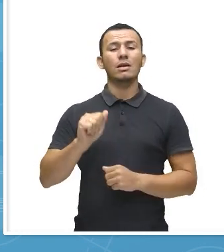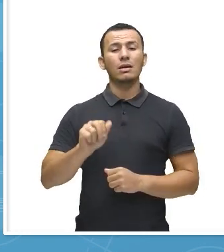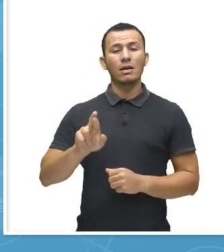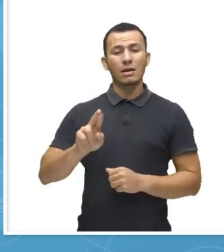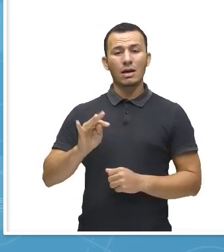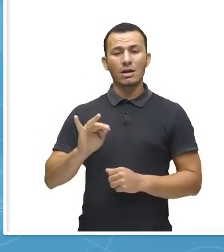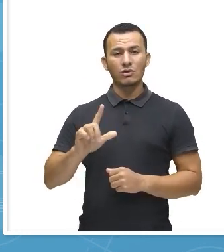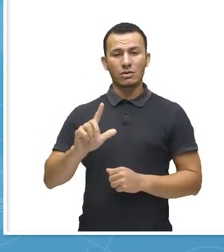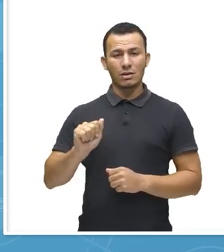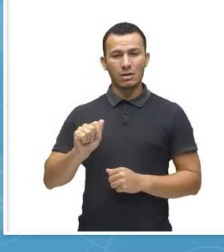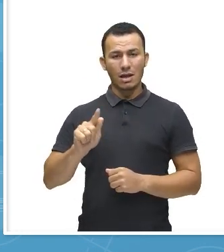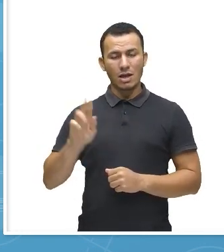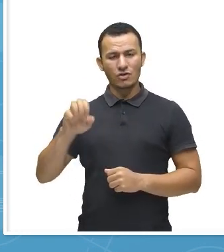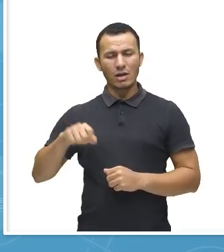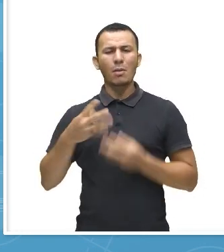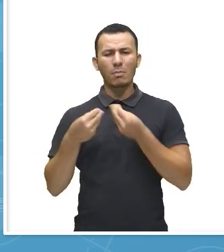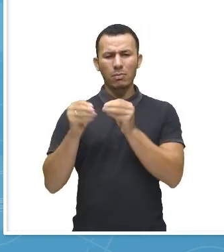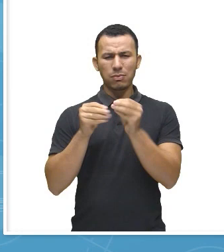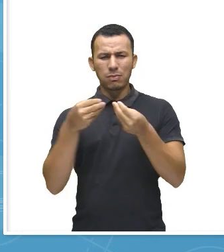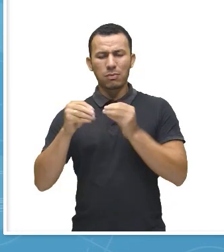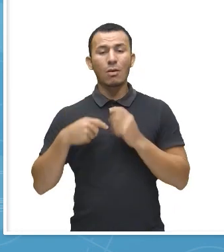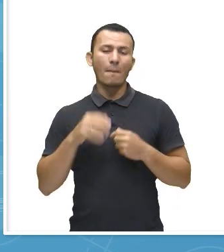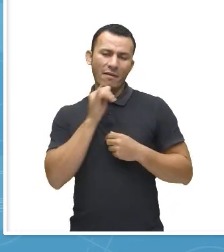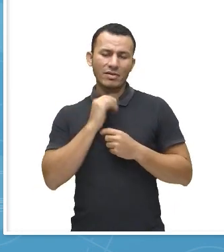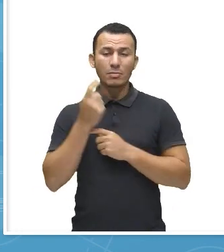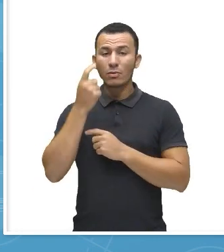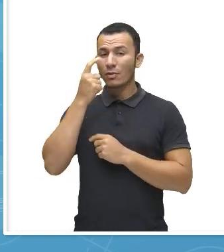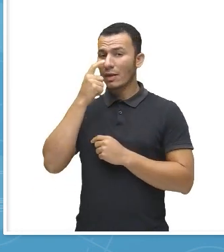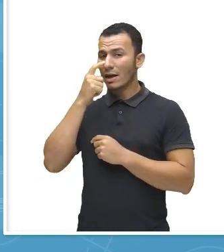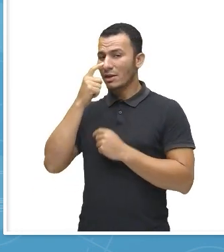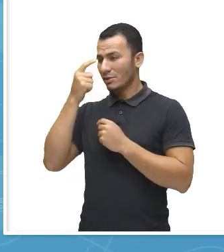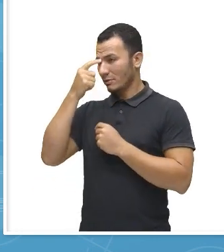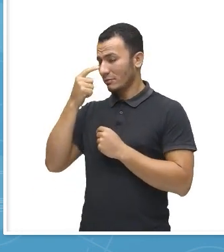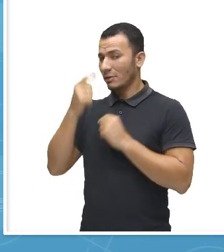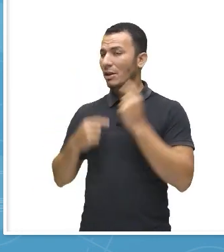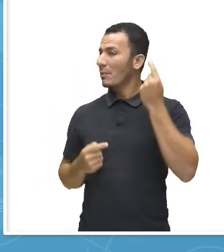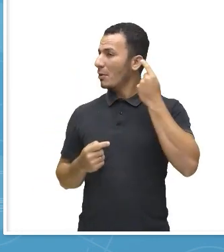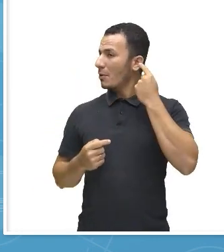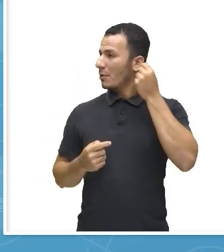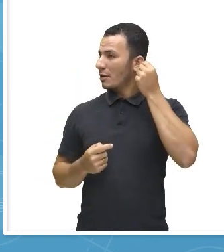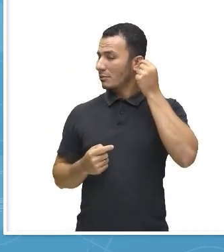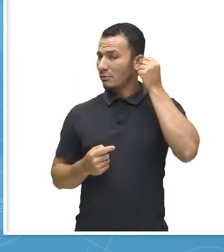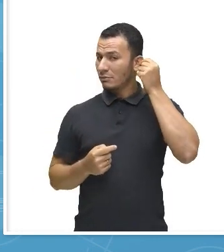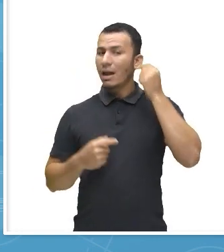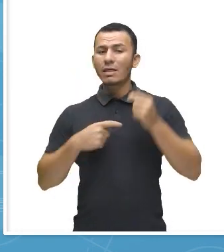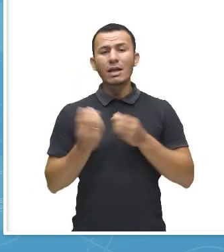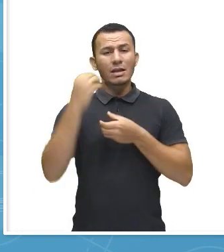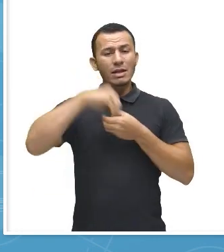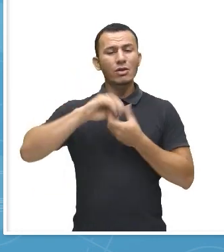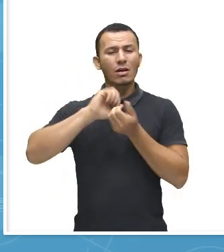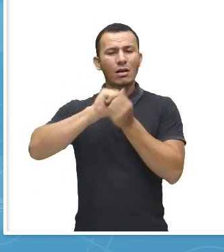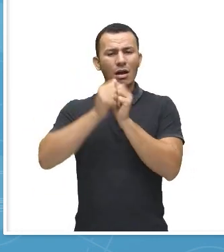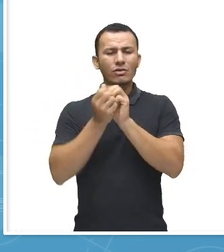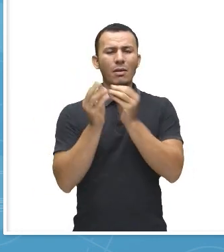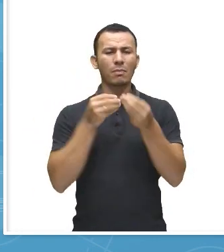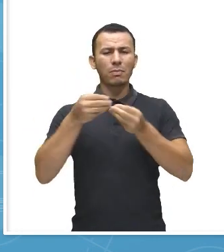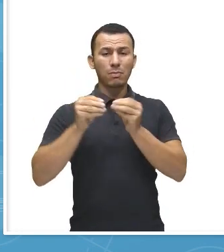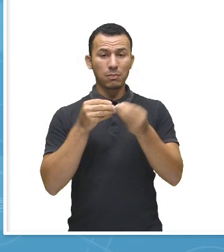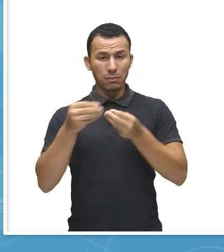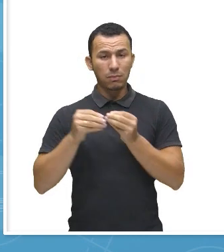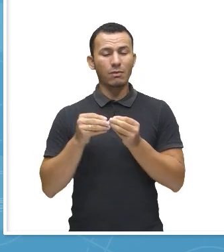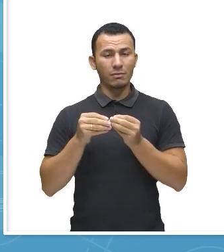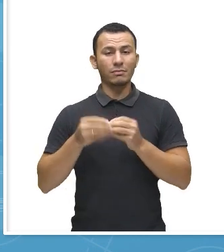no nariz. A gente tem aqui o nosso nariz, a orelha que é formada por cartilagem. Nessa região aqui,